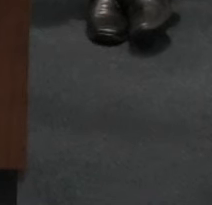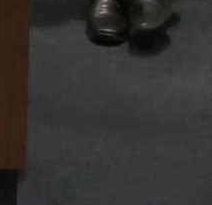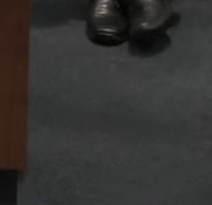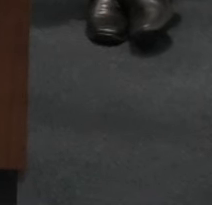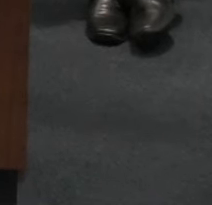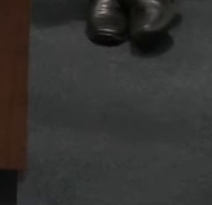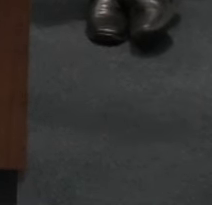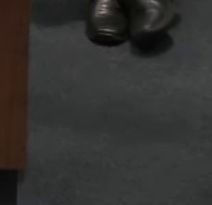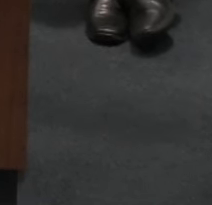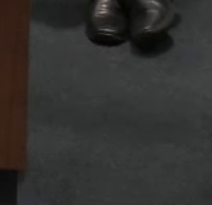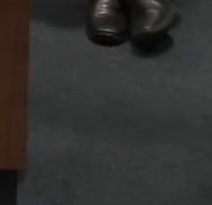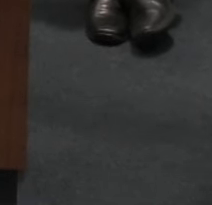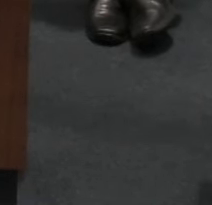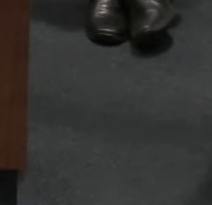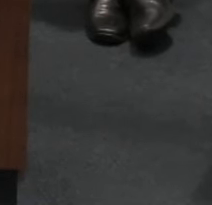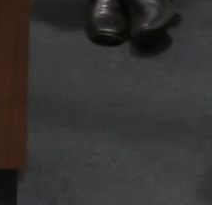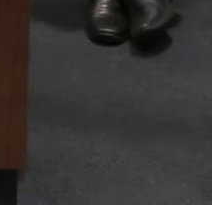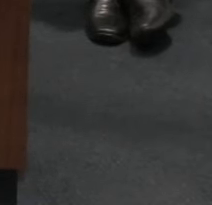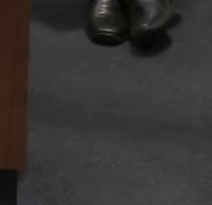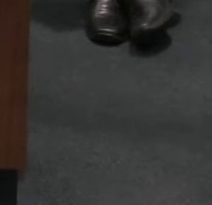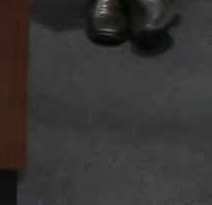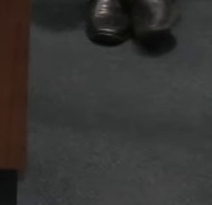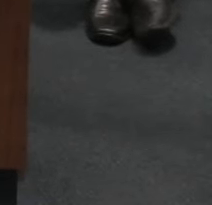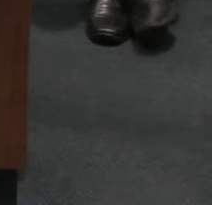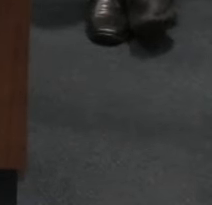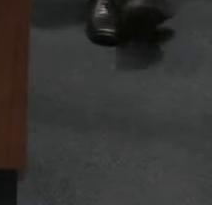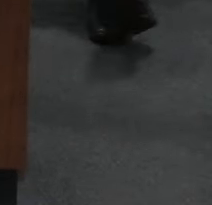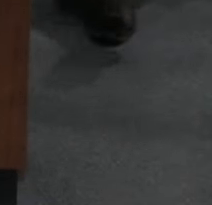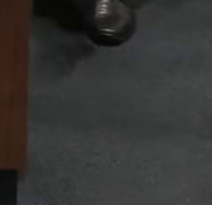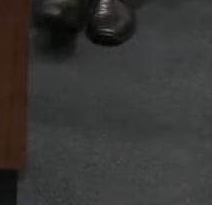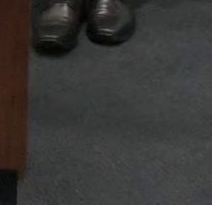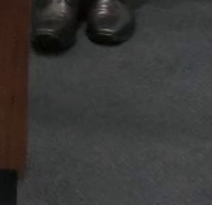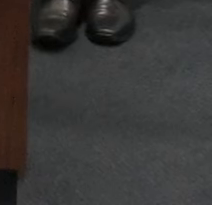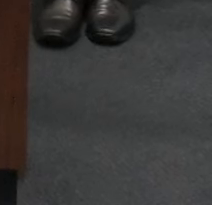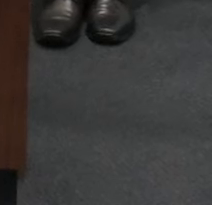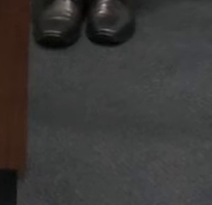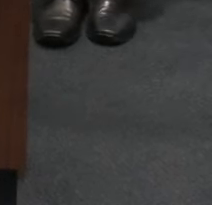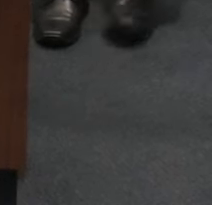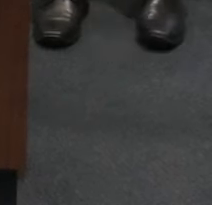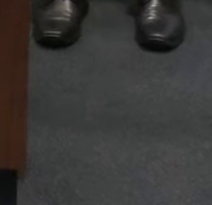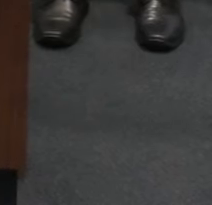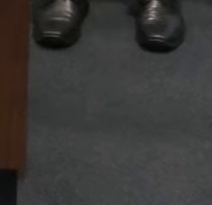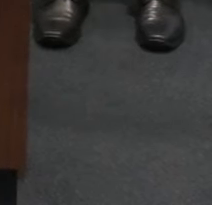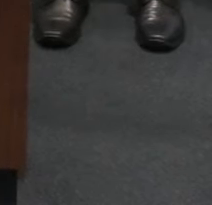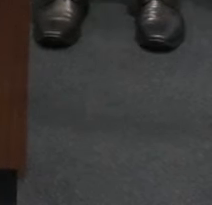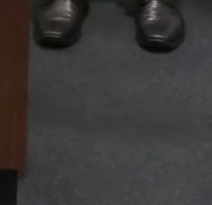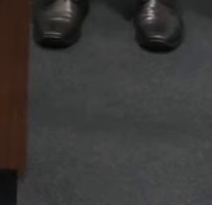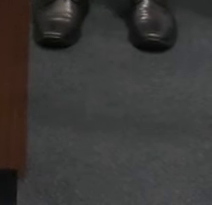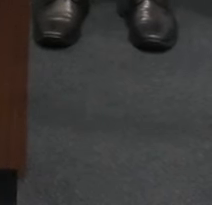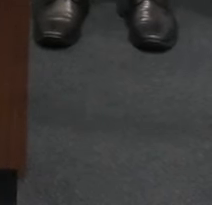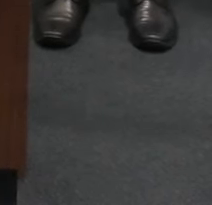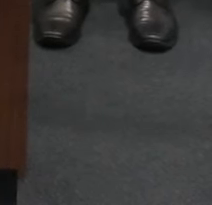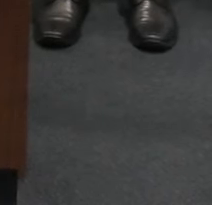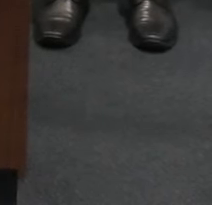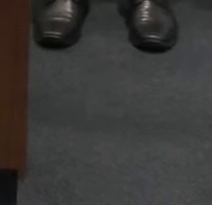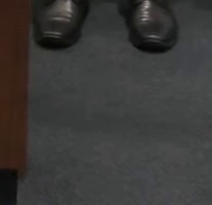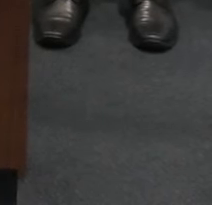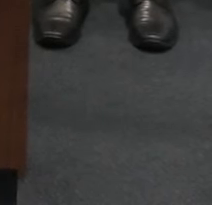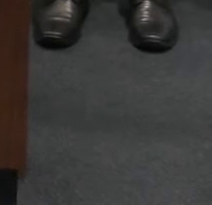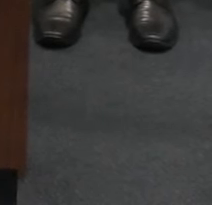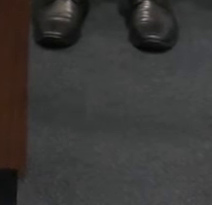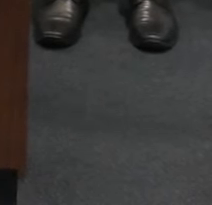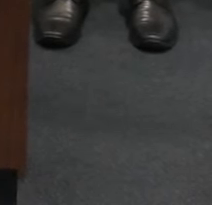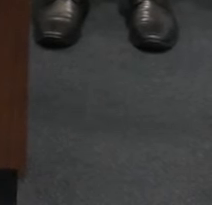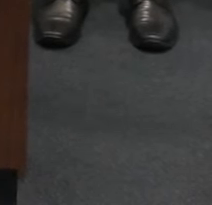da indústria, comércio e tecnologia de informação. E esse indicador, ele